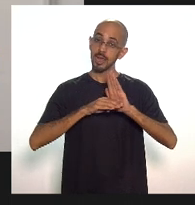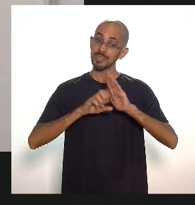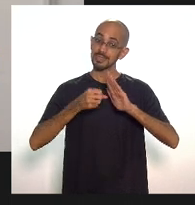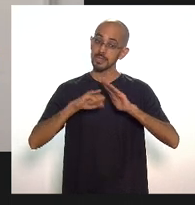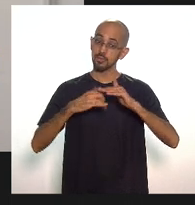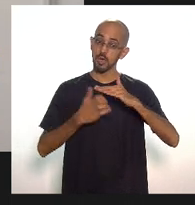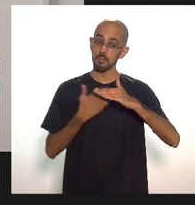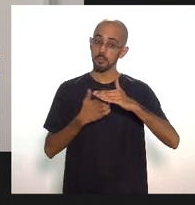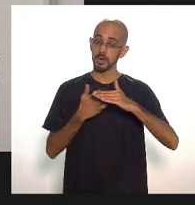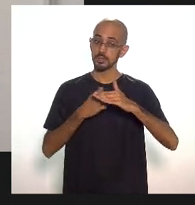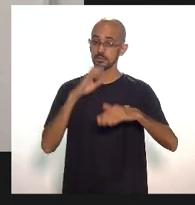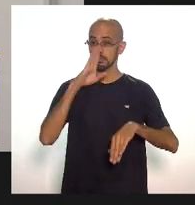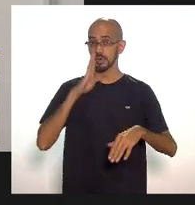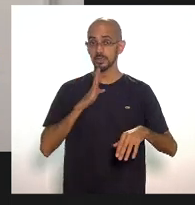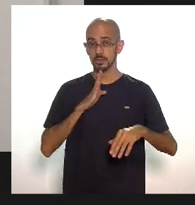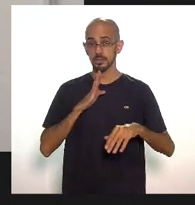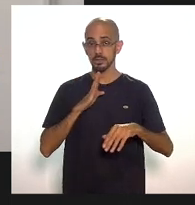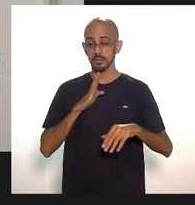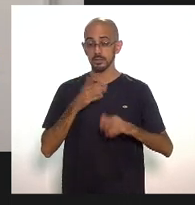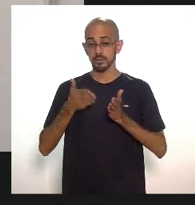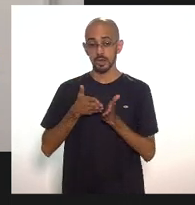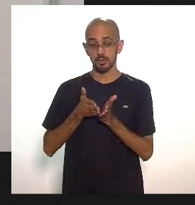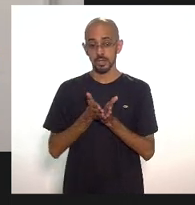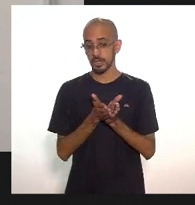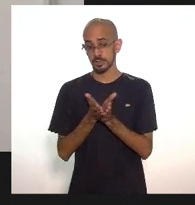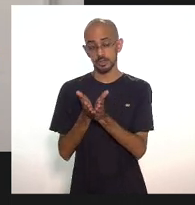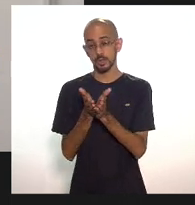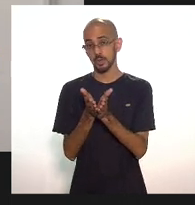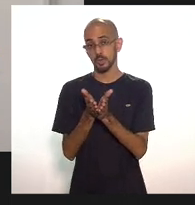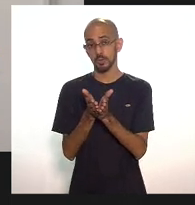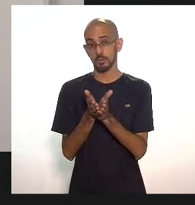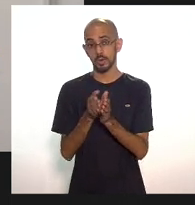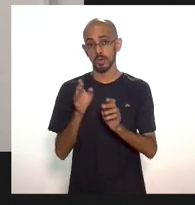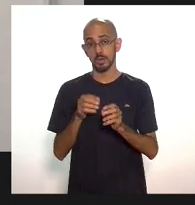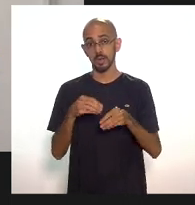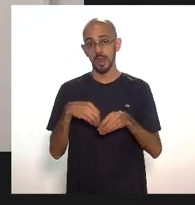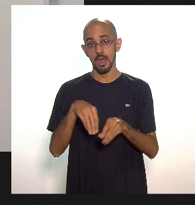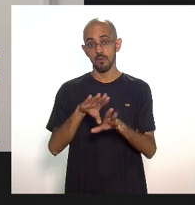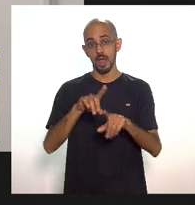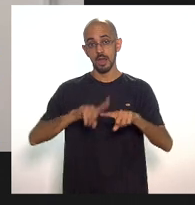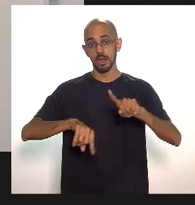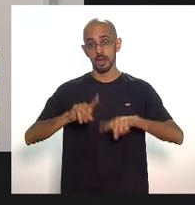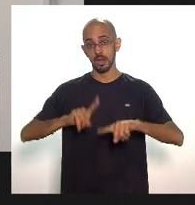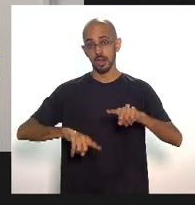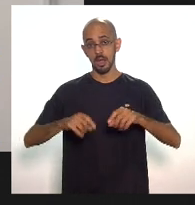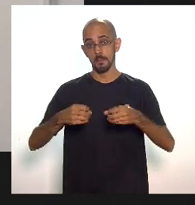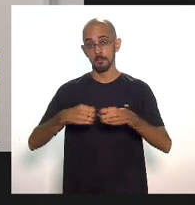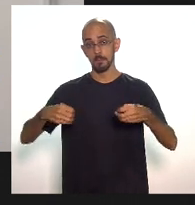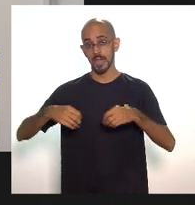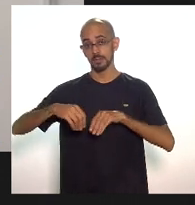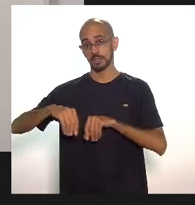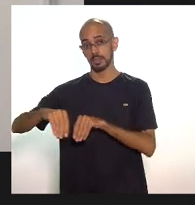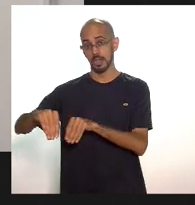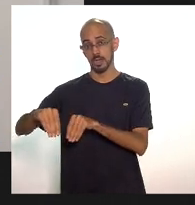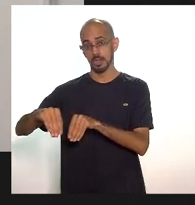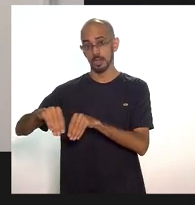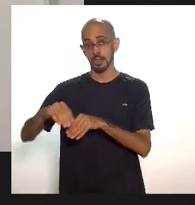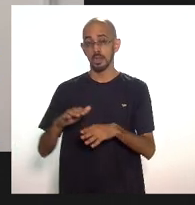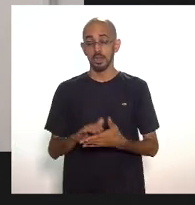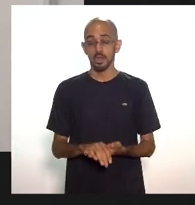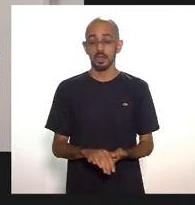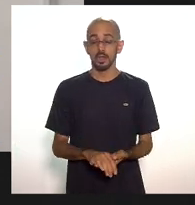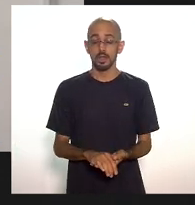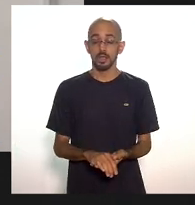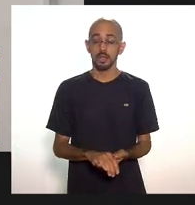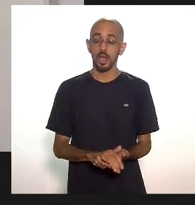brasileira de navegação no transporte de cargas por cabotagem. Então, aqui